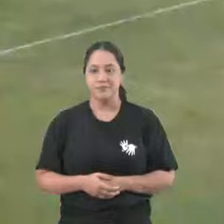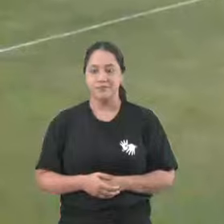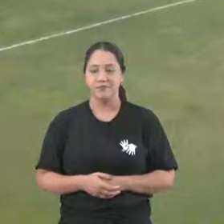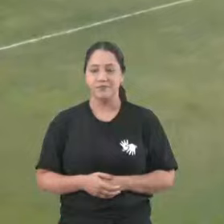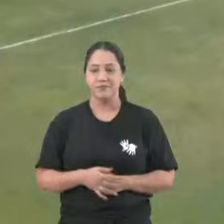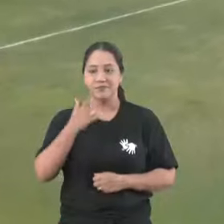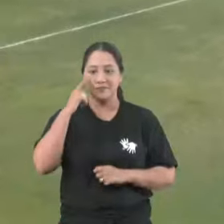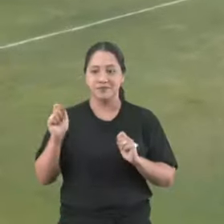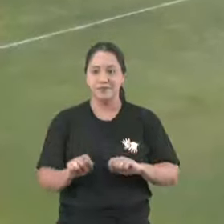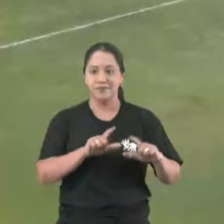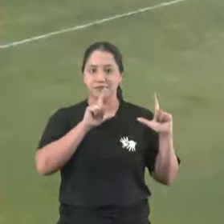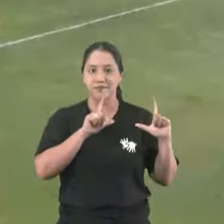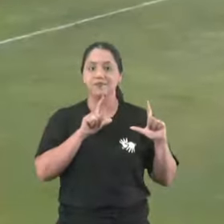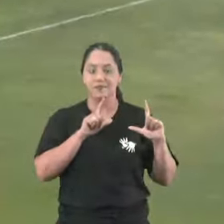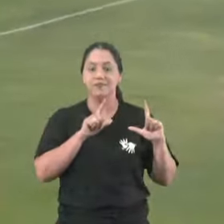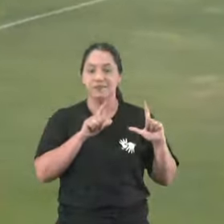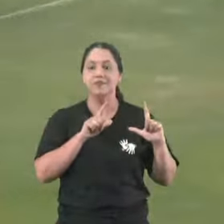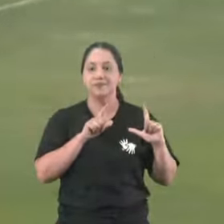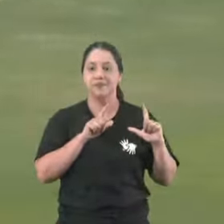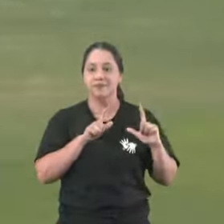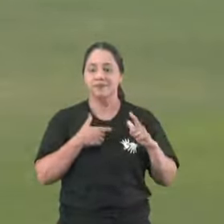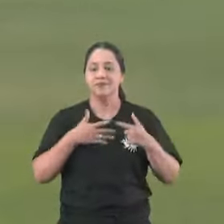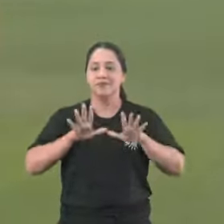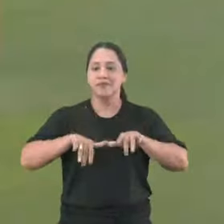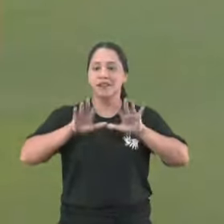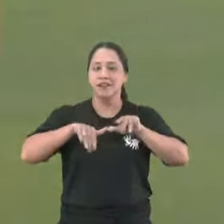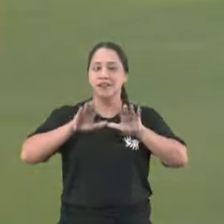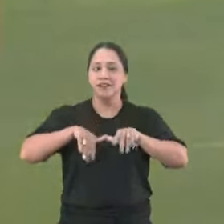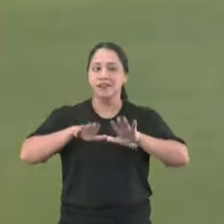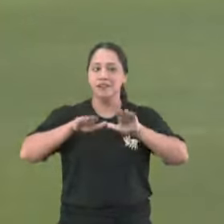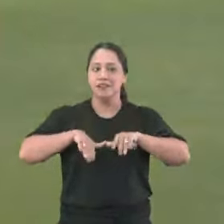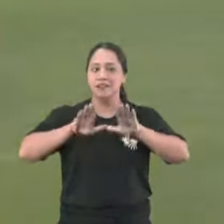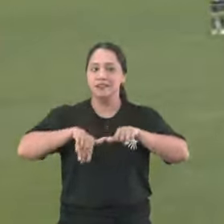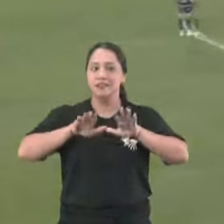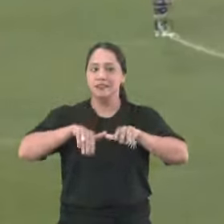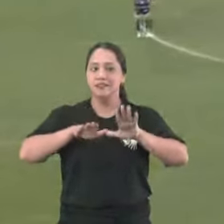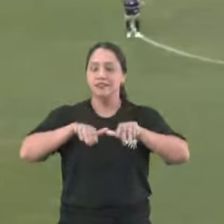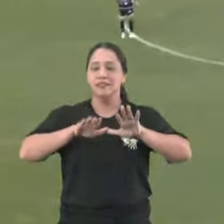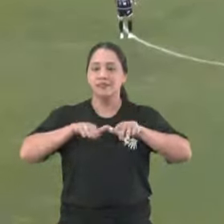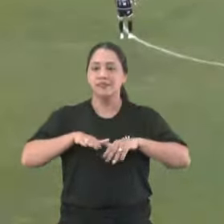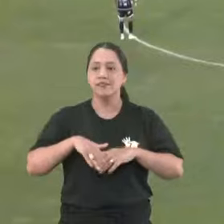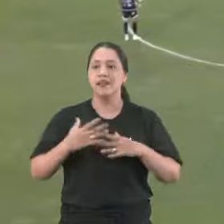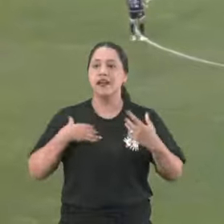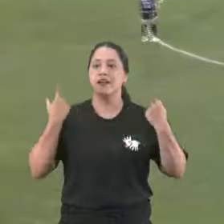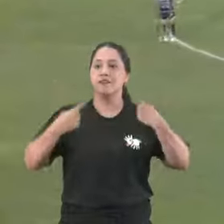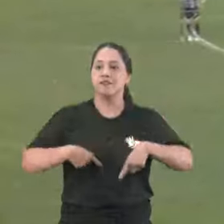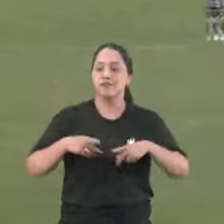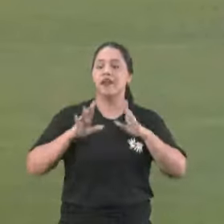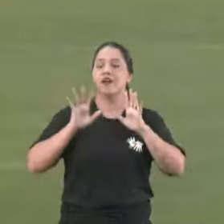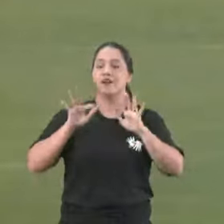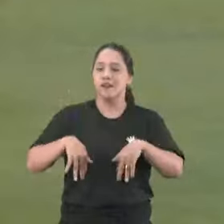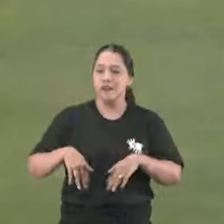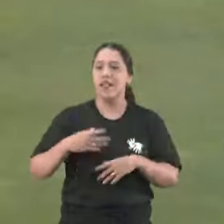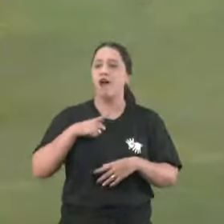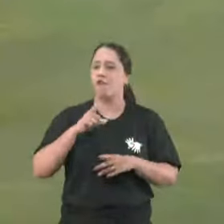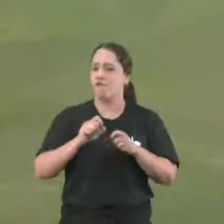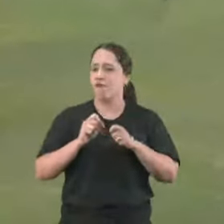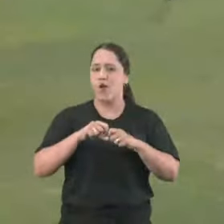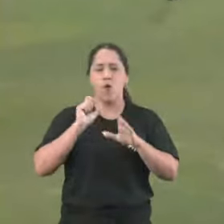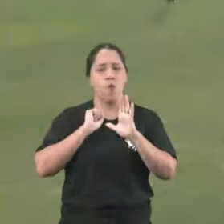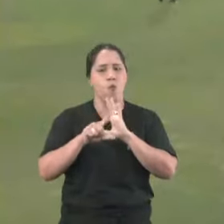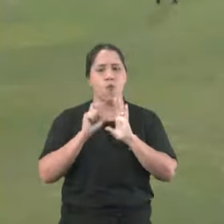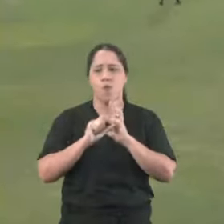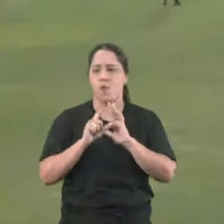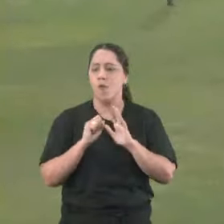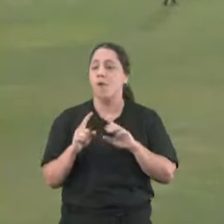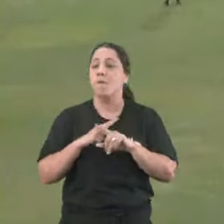Na tela o João Cabral, centroavante do Asa, que no jogo da volta contra o CSE na semifinal fez um golaço aqui no Coraci.